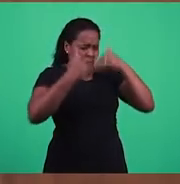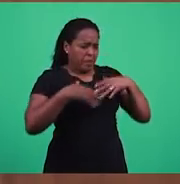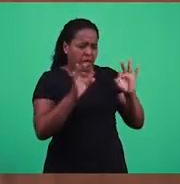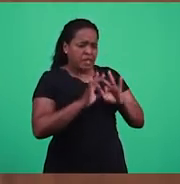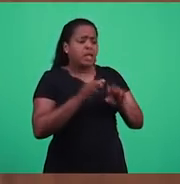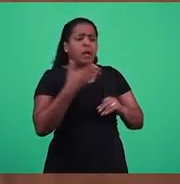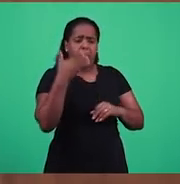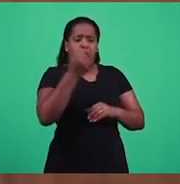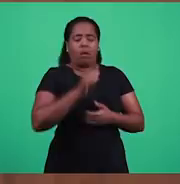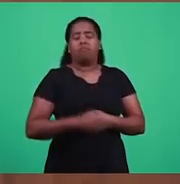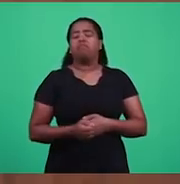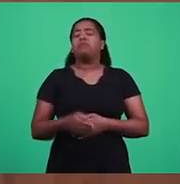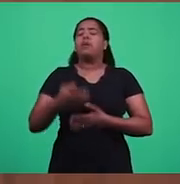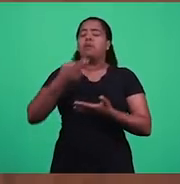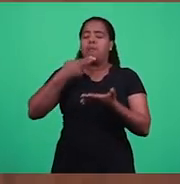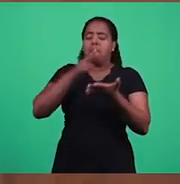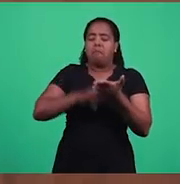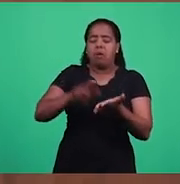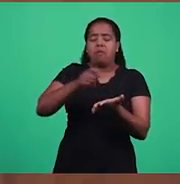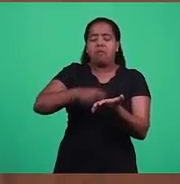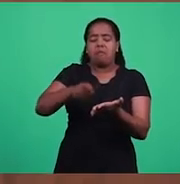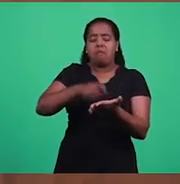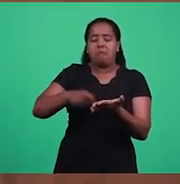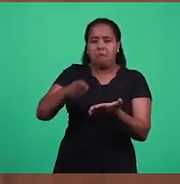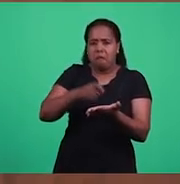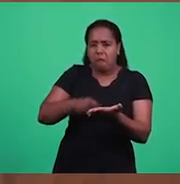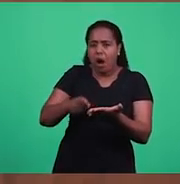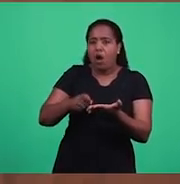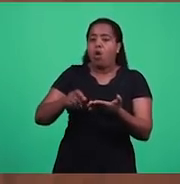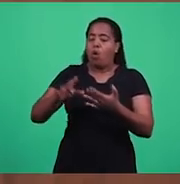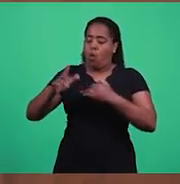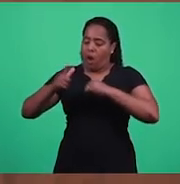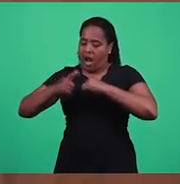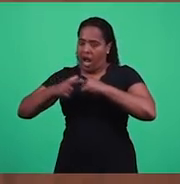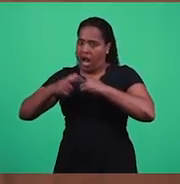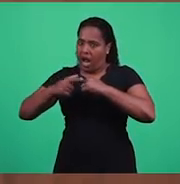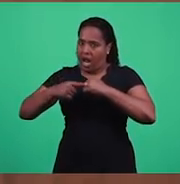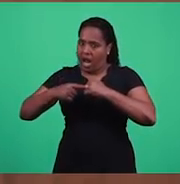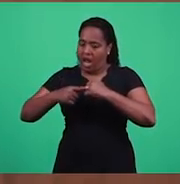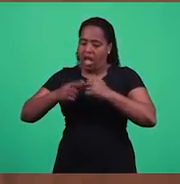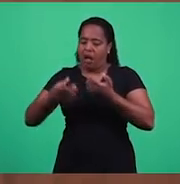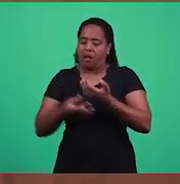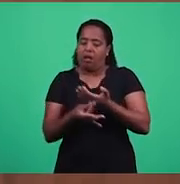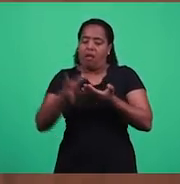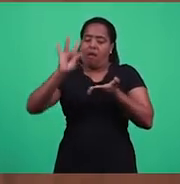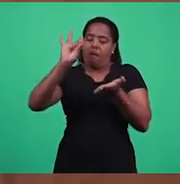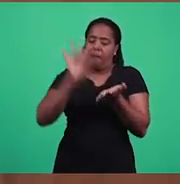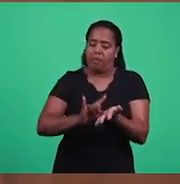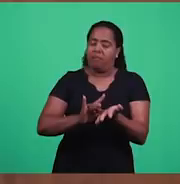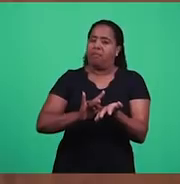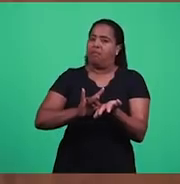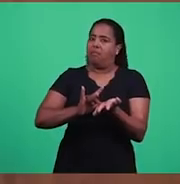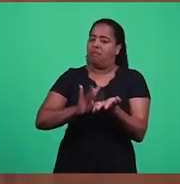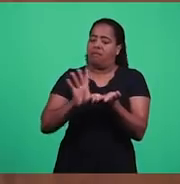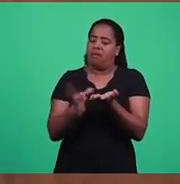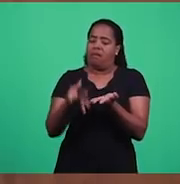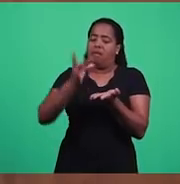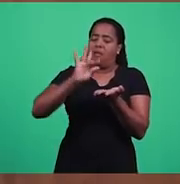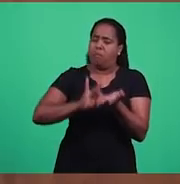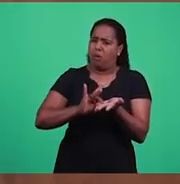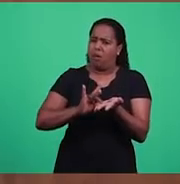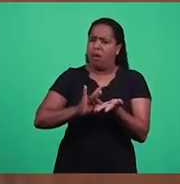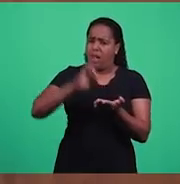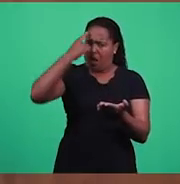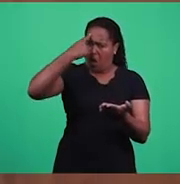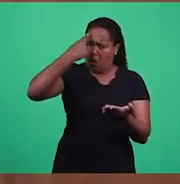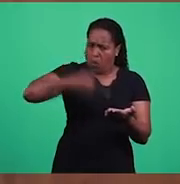escreveram a carta, o rei foi lá e selou com o anel dele, que antigamente a assinatura era selar com o anel. E aquela ordem não